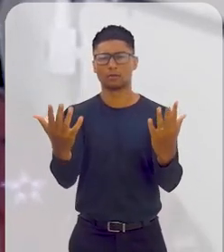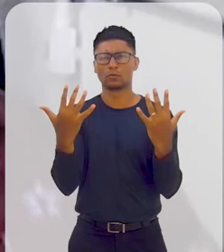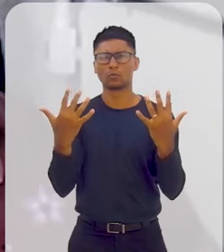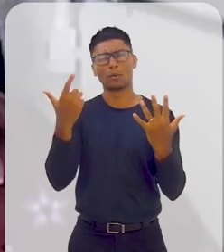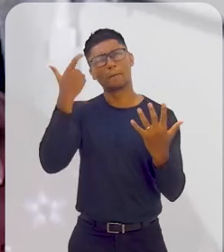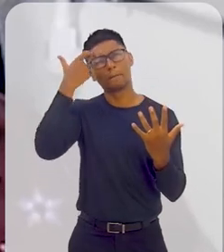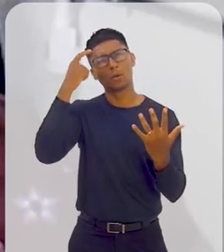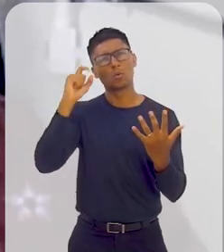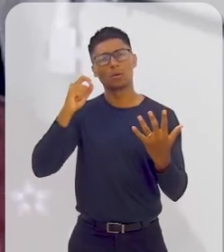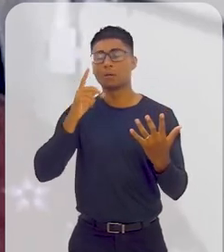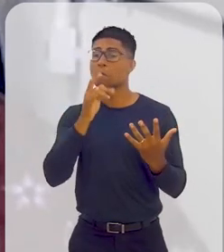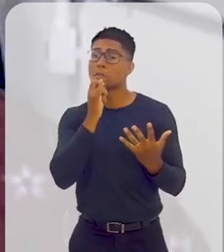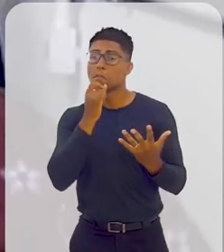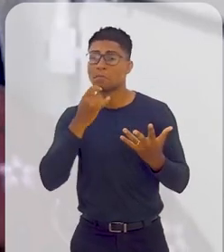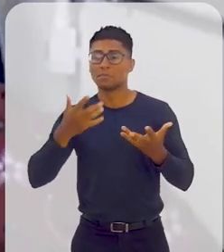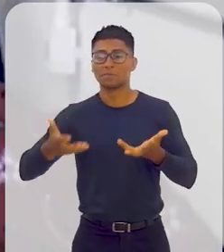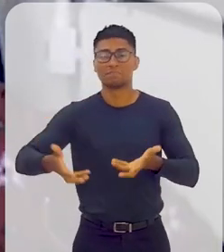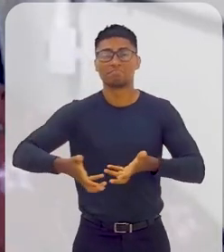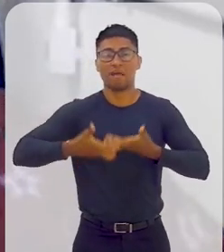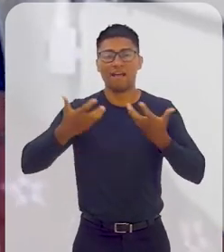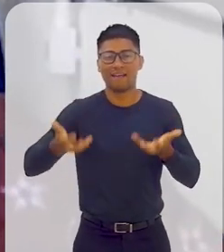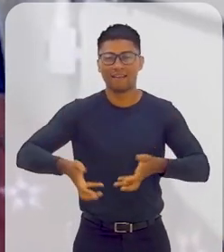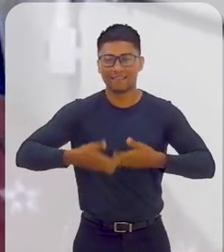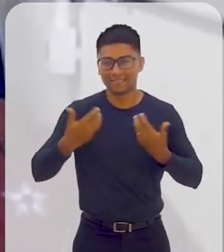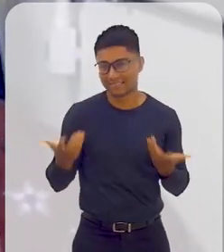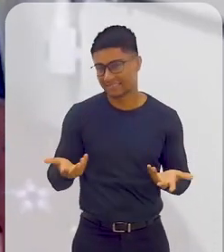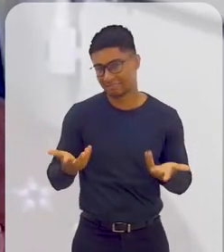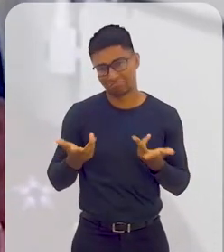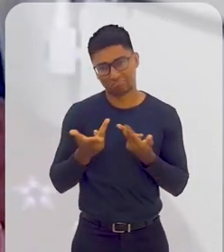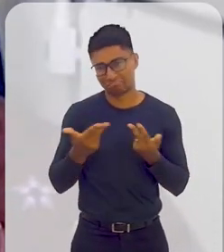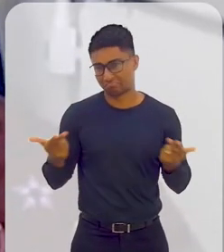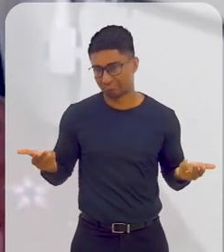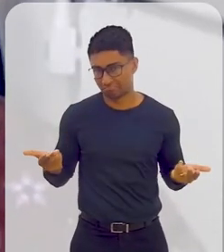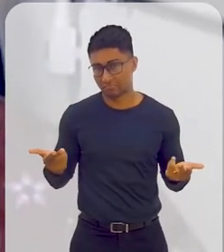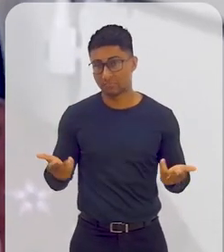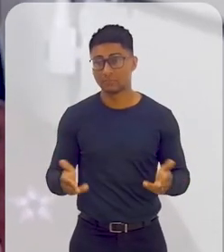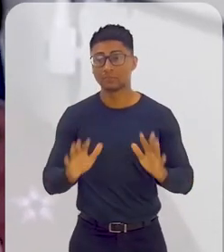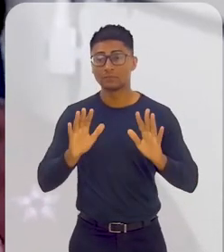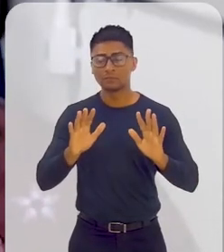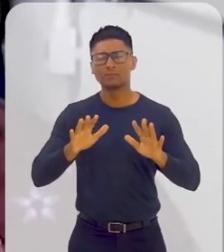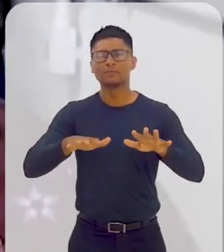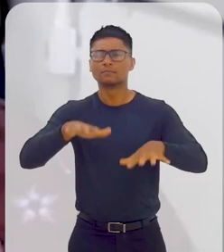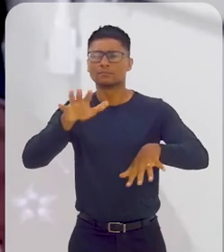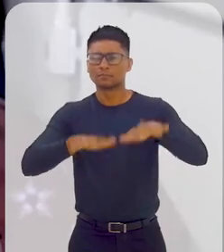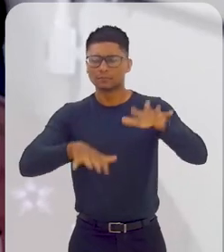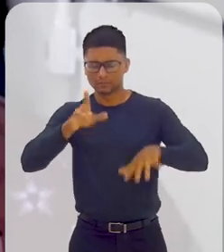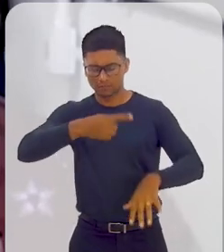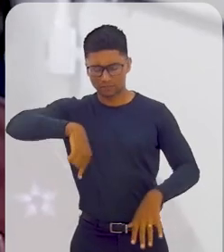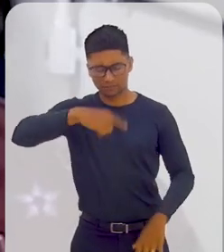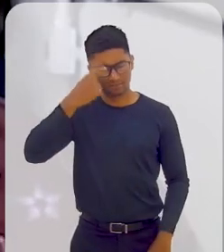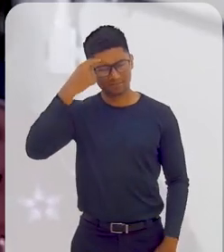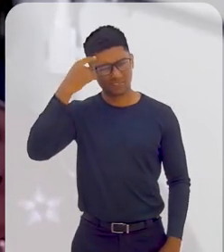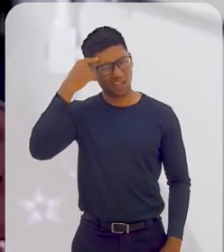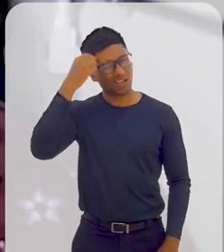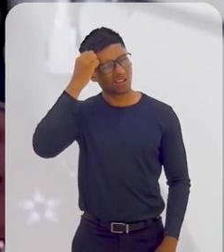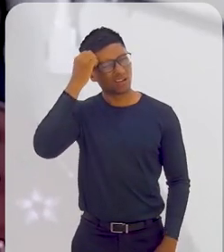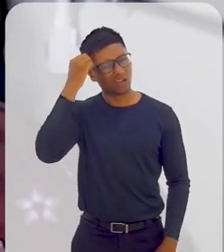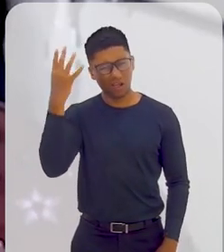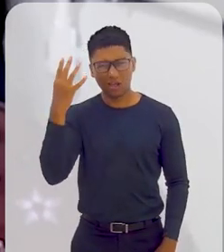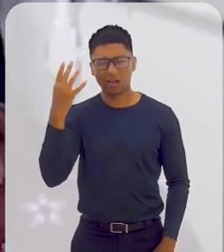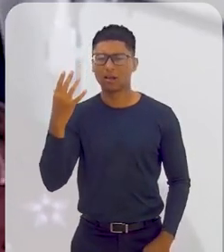na horta, né? Ou pensa no pasto, em grande escala, mas a gente esquece que a agricultura, para ela ter essa